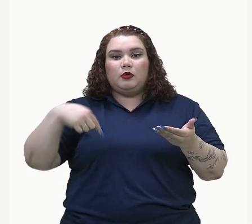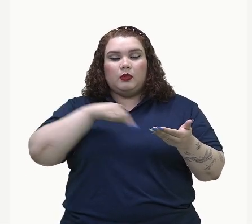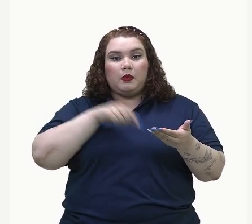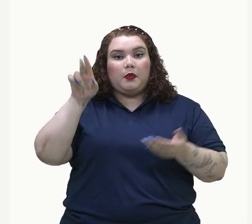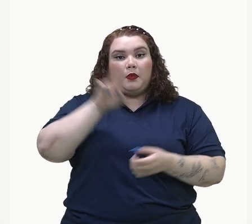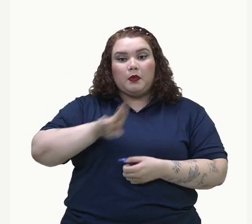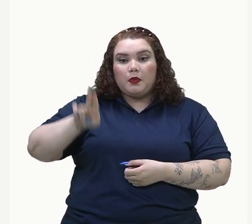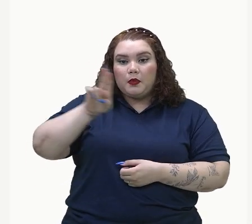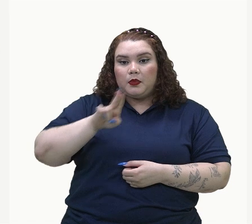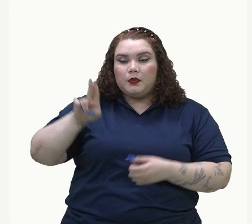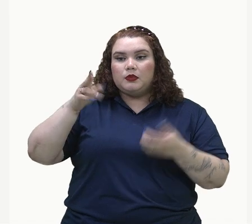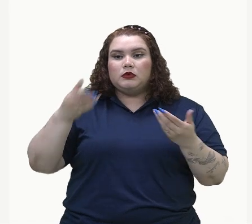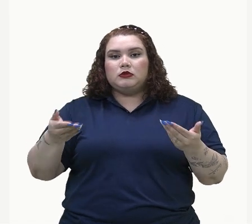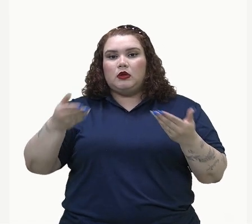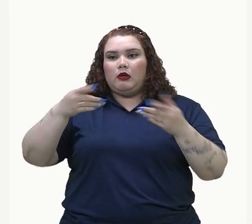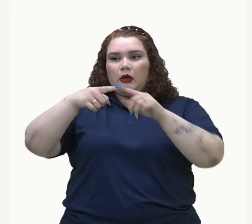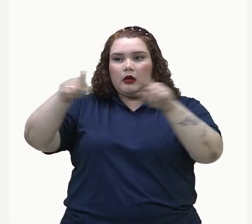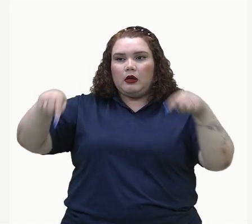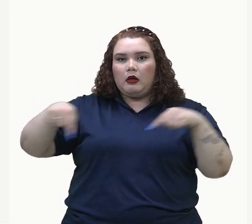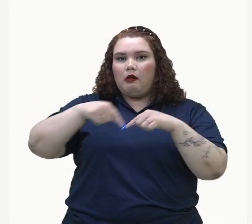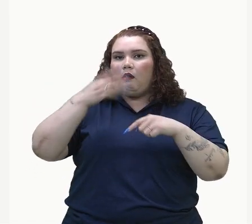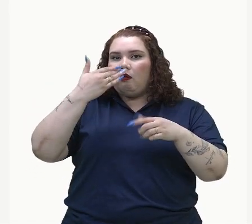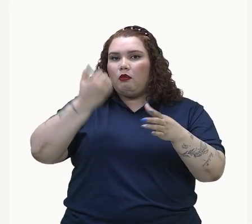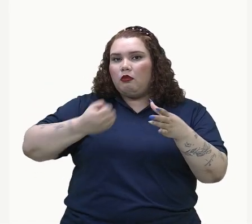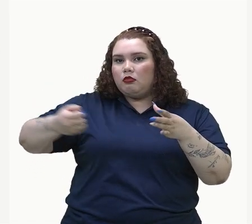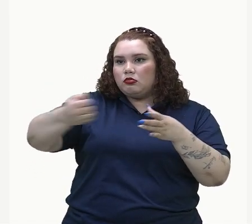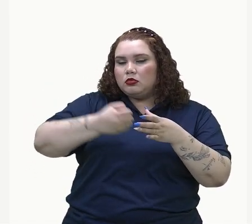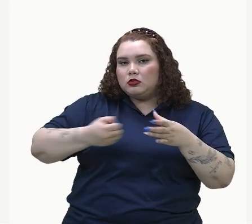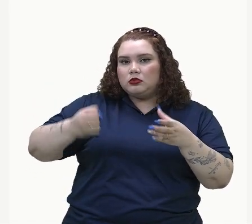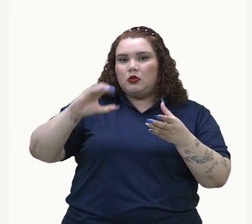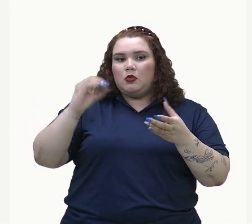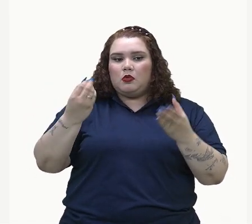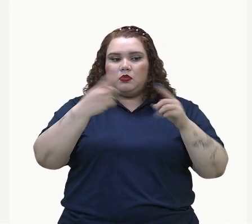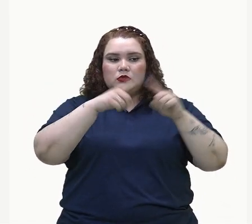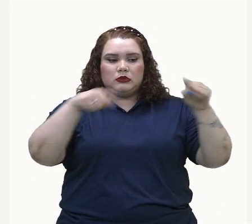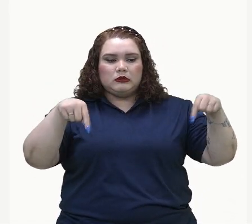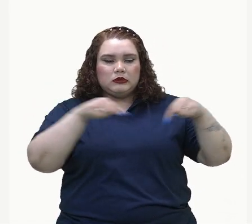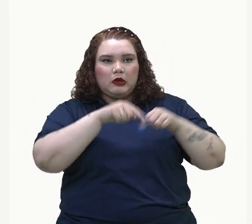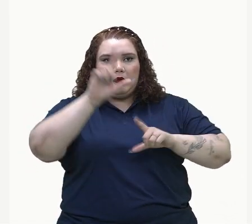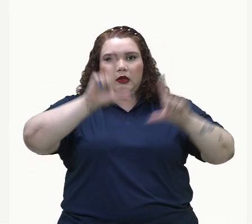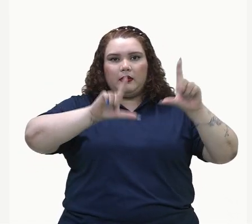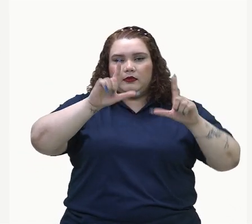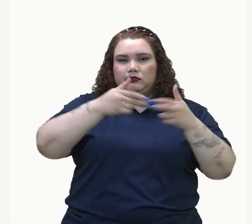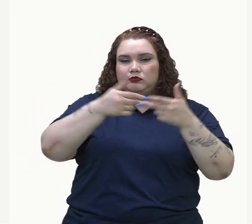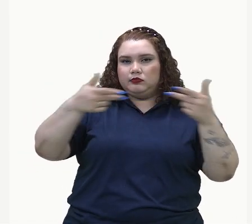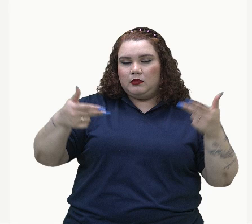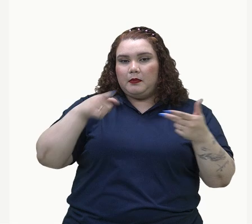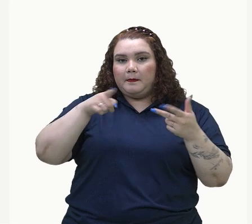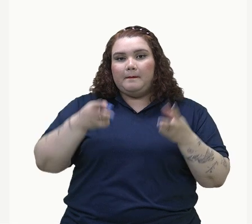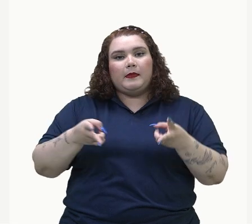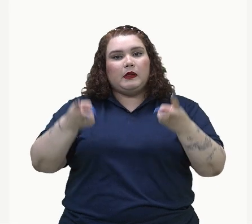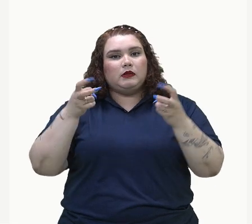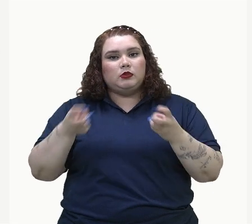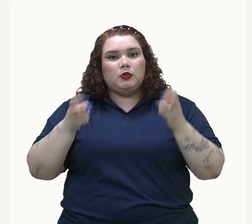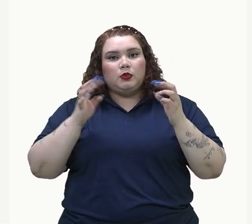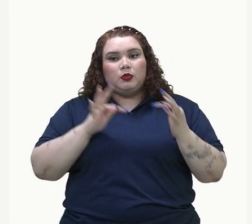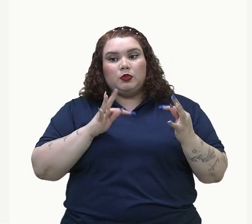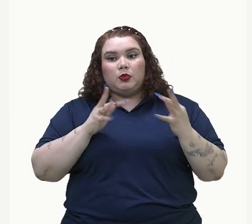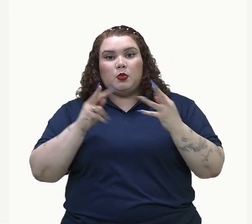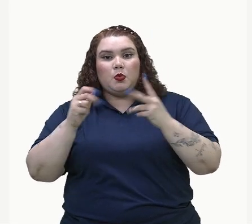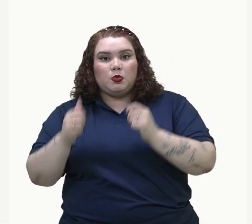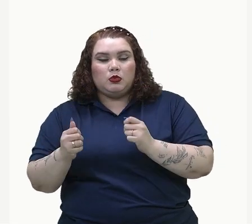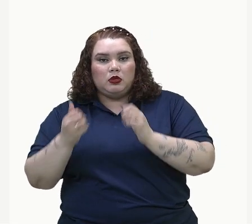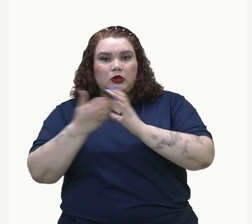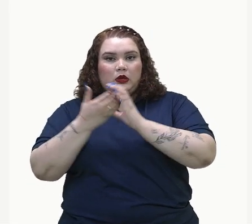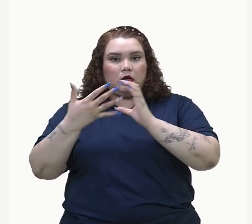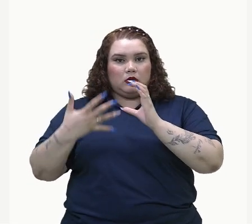utilizar em uma cozinha, ou também em uma sala de estar, você observa que todos os